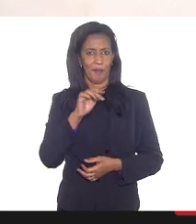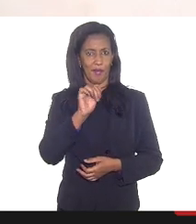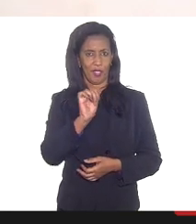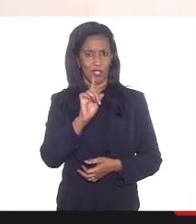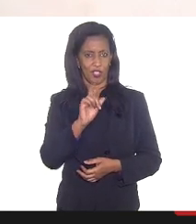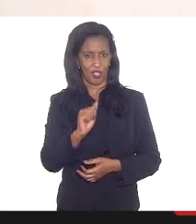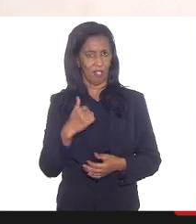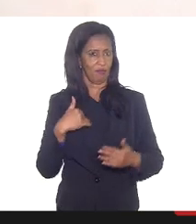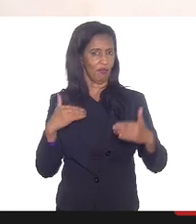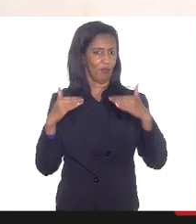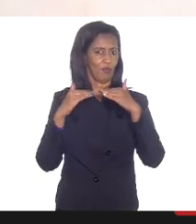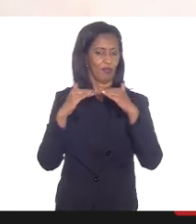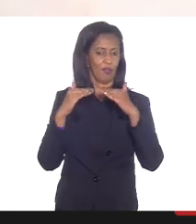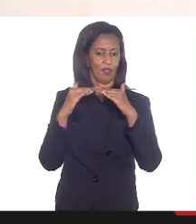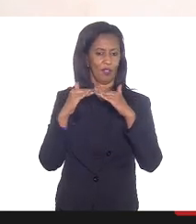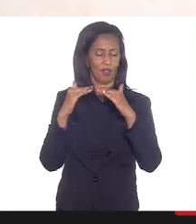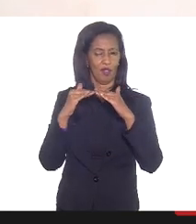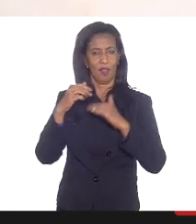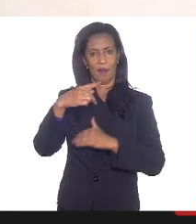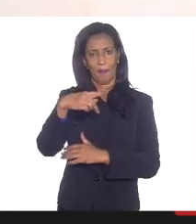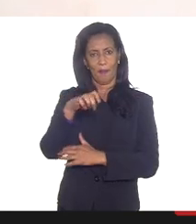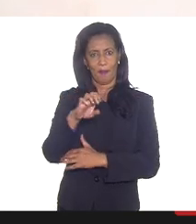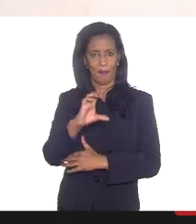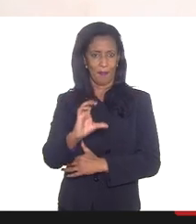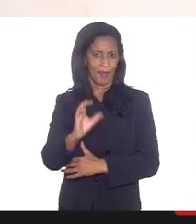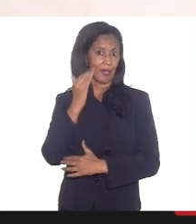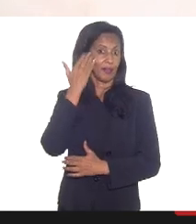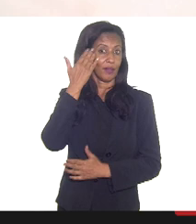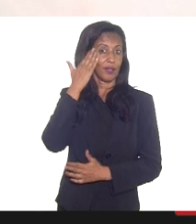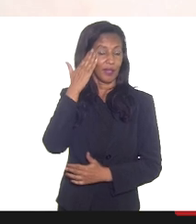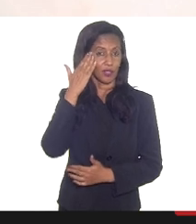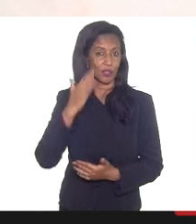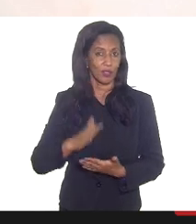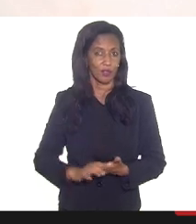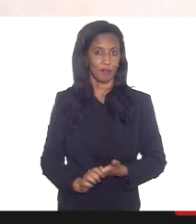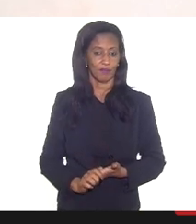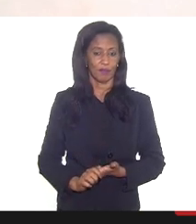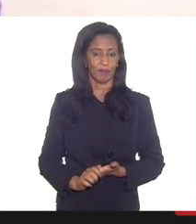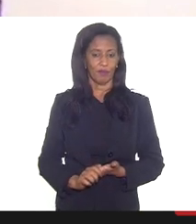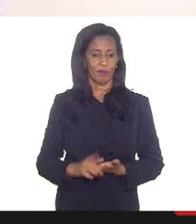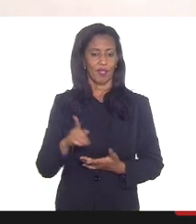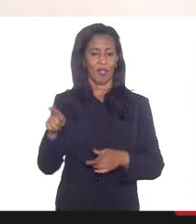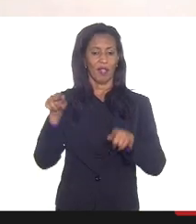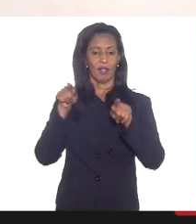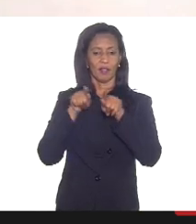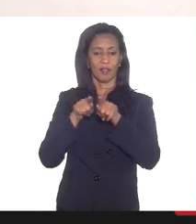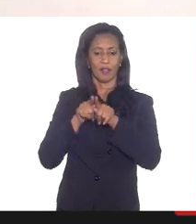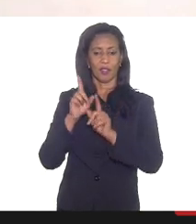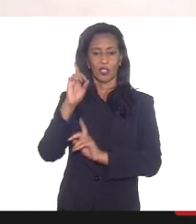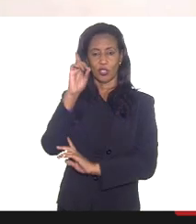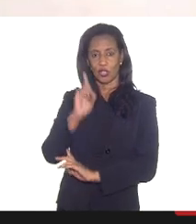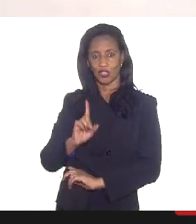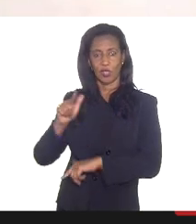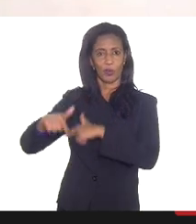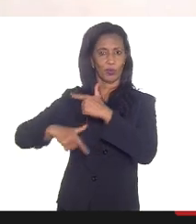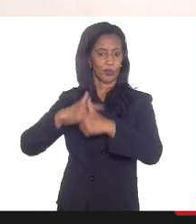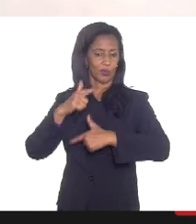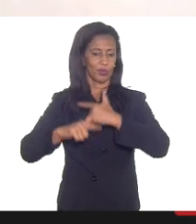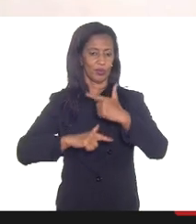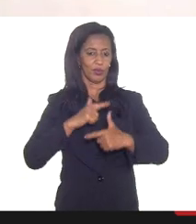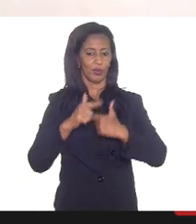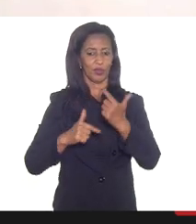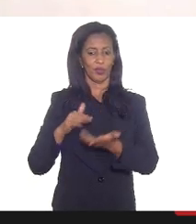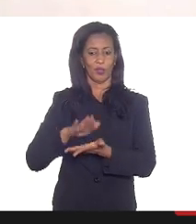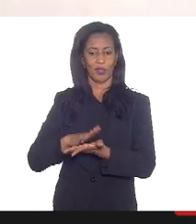voto favorável à PEC, tendo o entendimento que ela amplia tanto o direito dos trabalhadores, né,